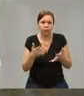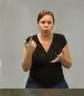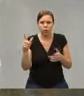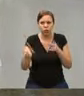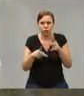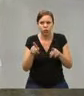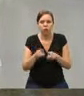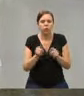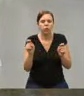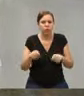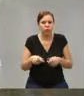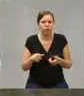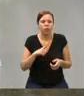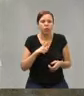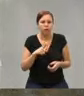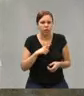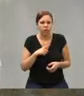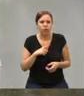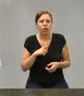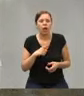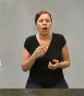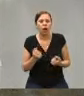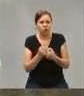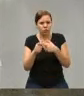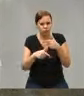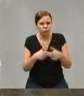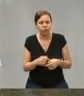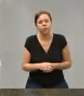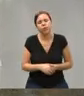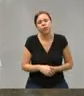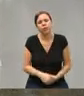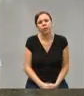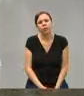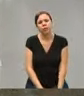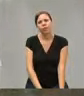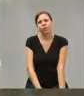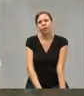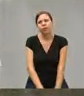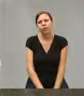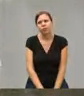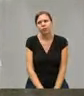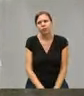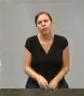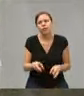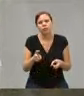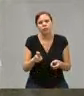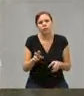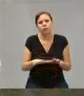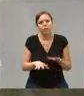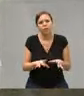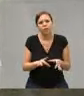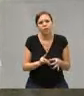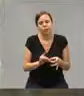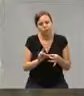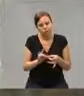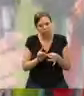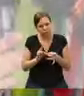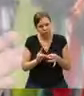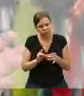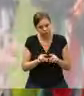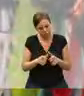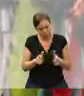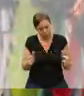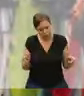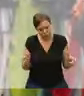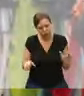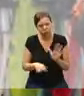outras pessoas poder pegar aí o bastão do trabalho. O que a gente percebe é que a corrente vai ampliando, né?